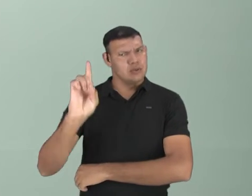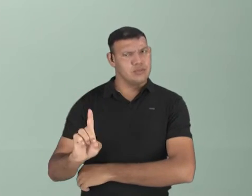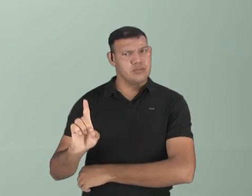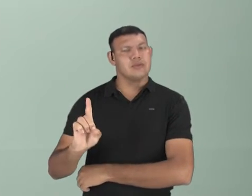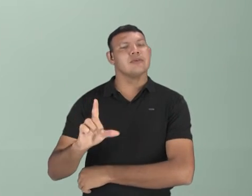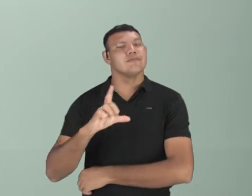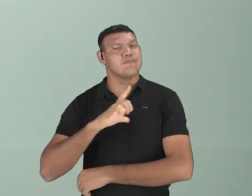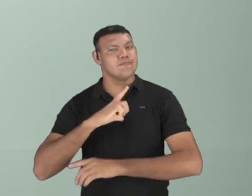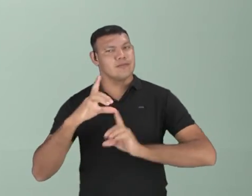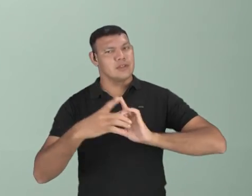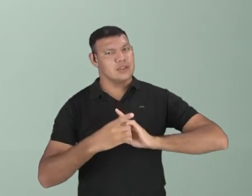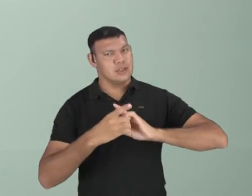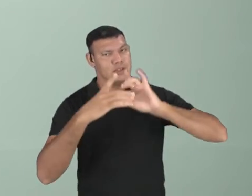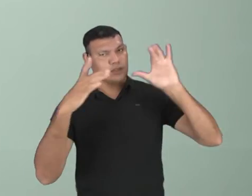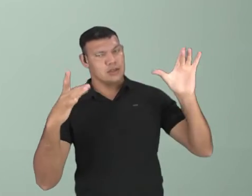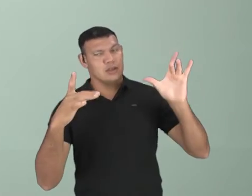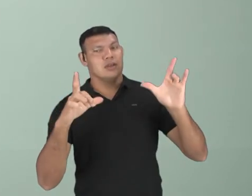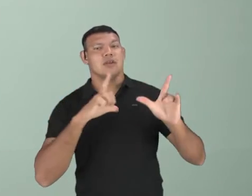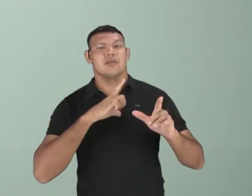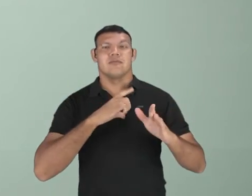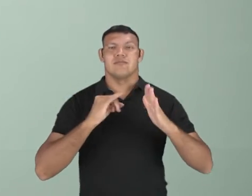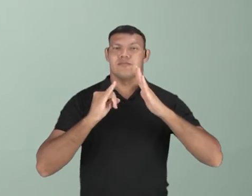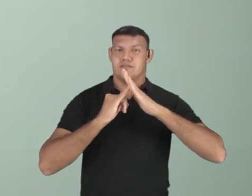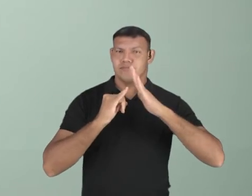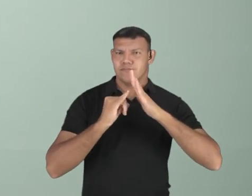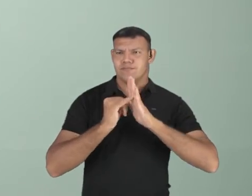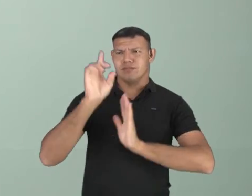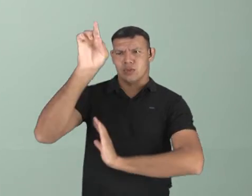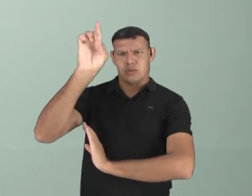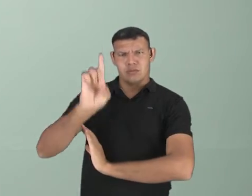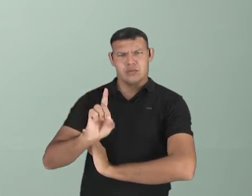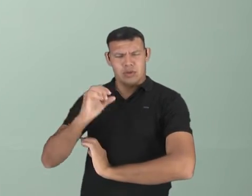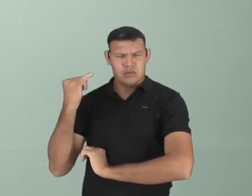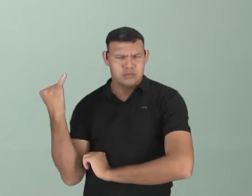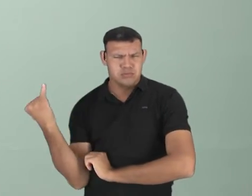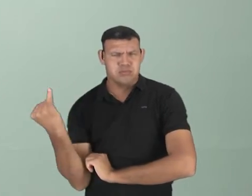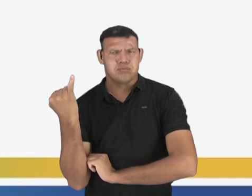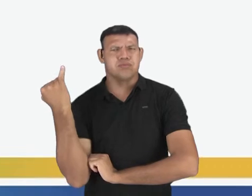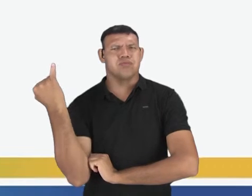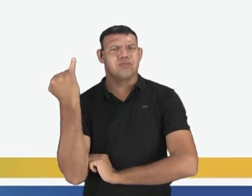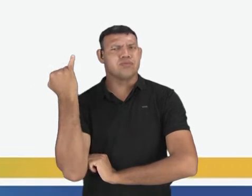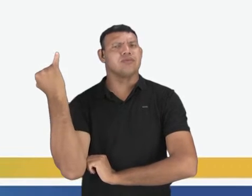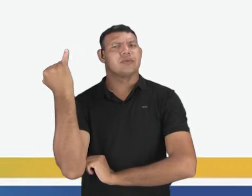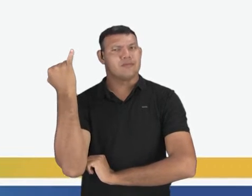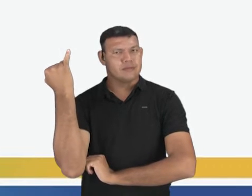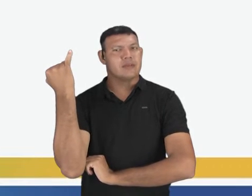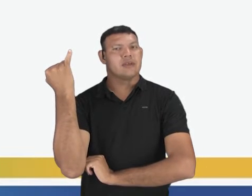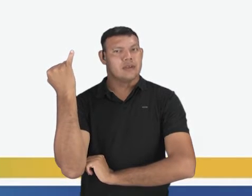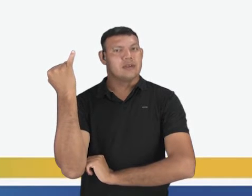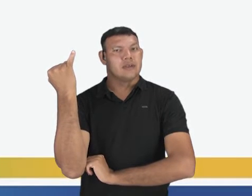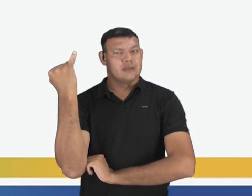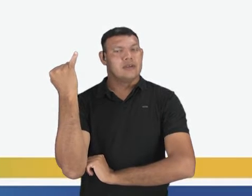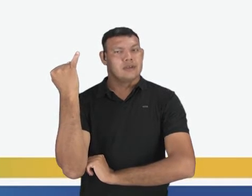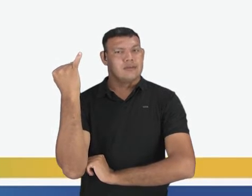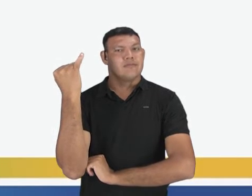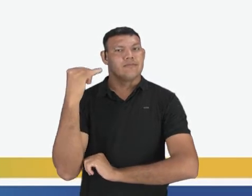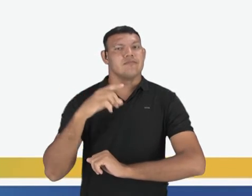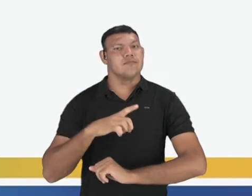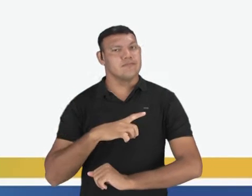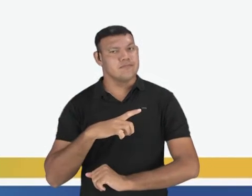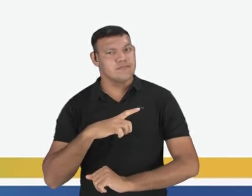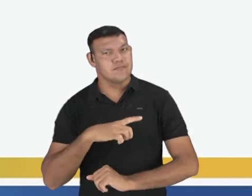uma democracia, temos essas instituições e o direito é fundamental, então, para servir,